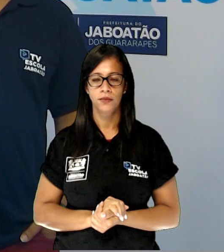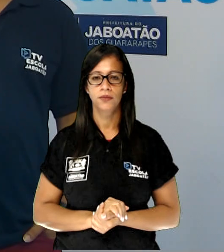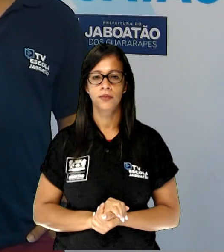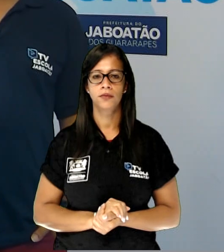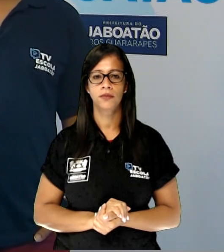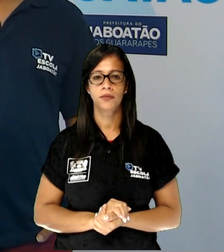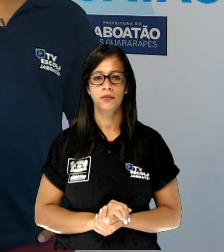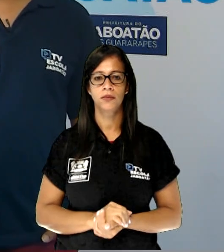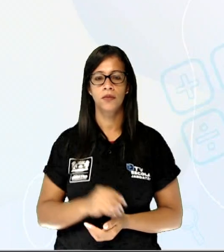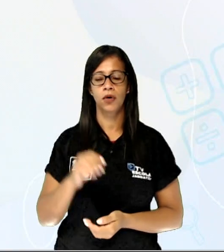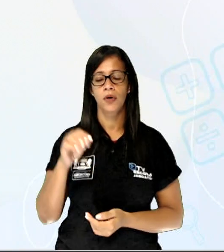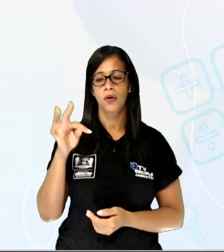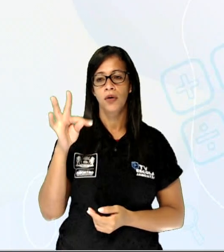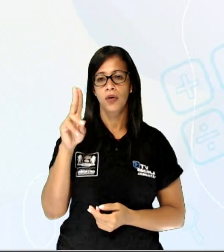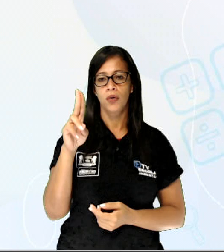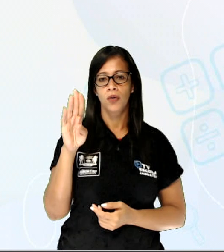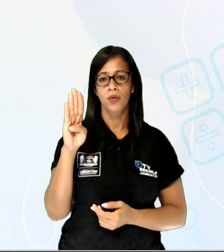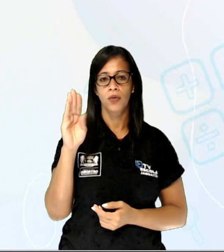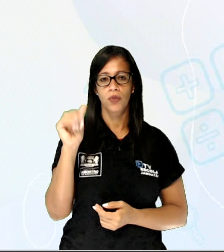A tuba.